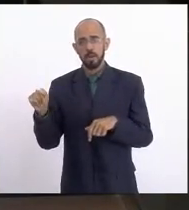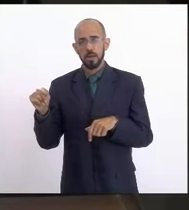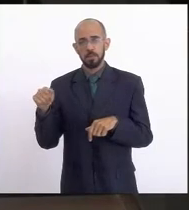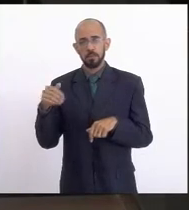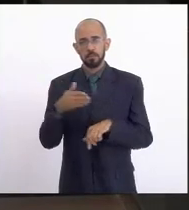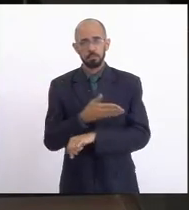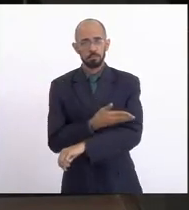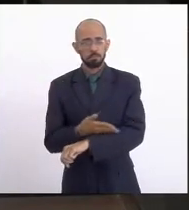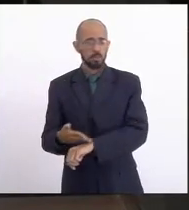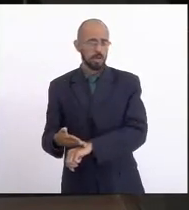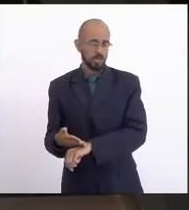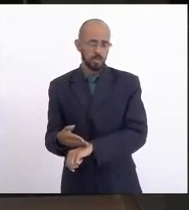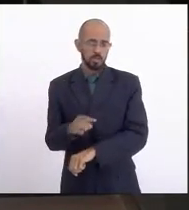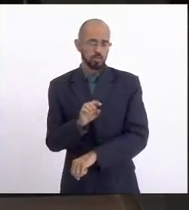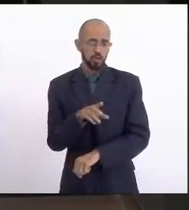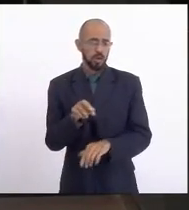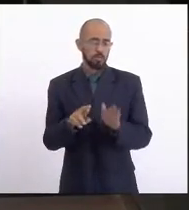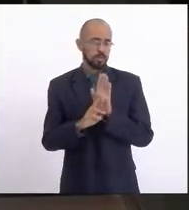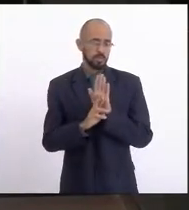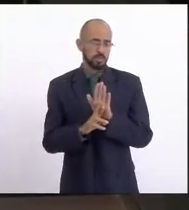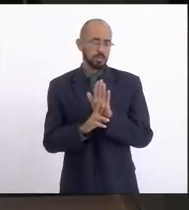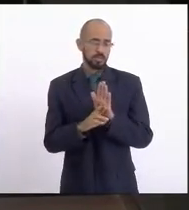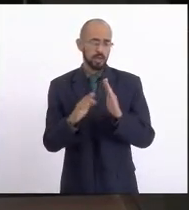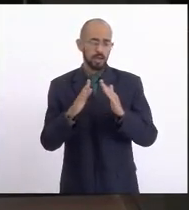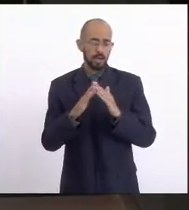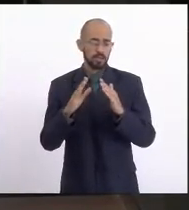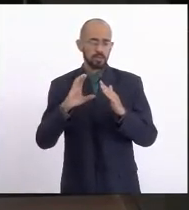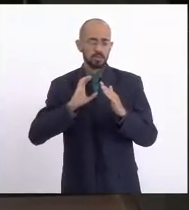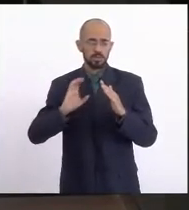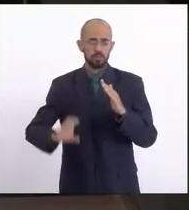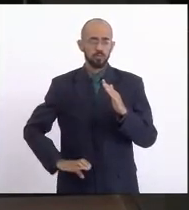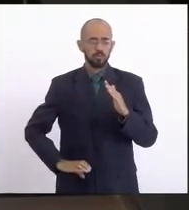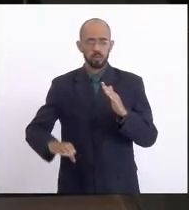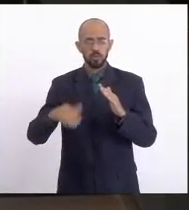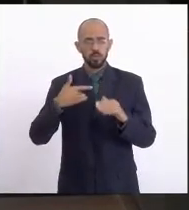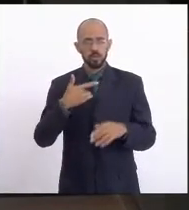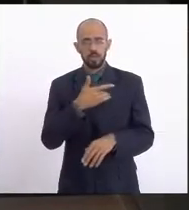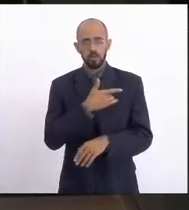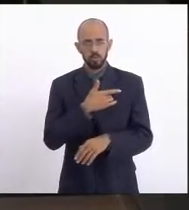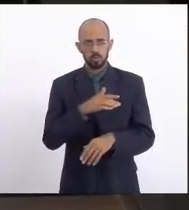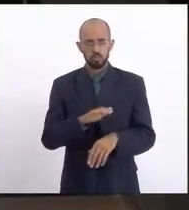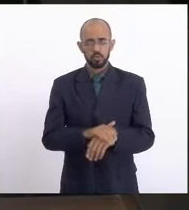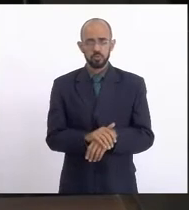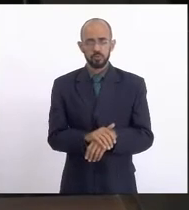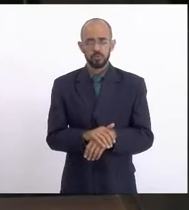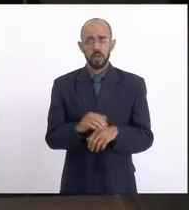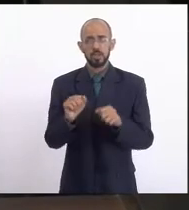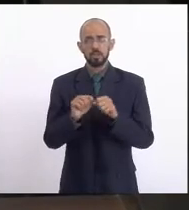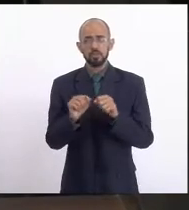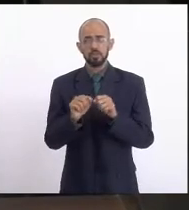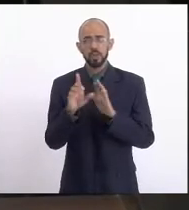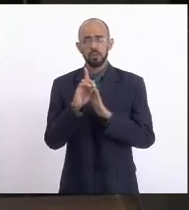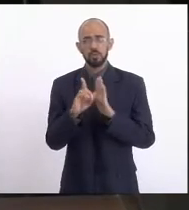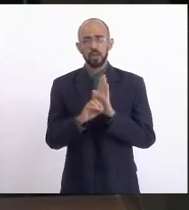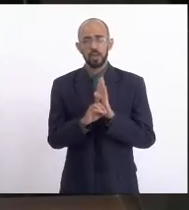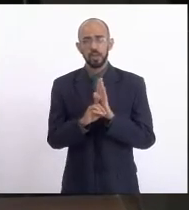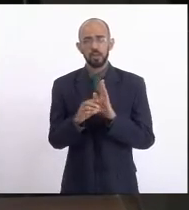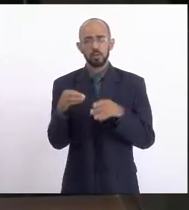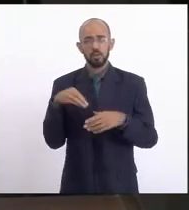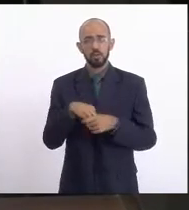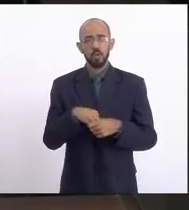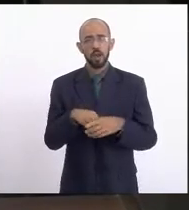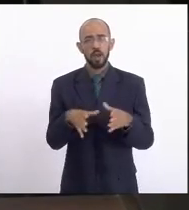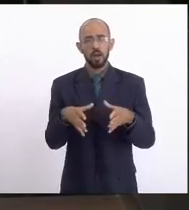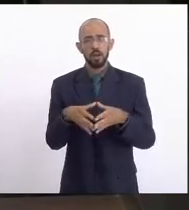da Secretaria de Estado da Casa Civil. Quando foram alertados pelo Ministério Público, eles refizeram o decreto e incluíram a Comissão